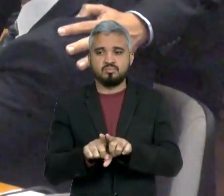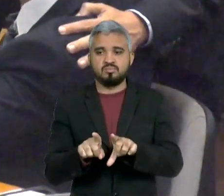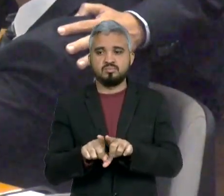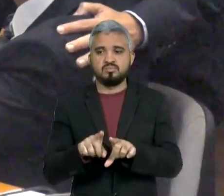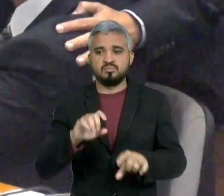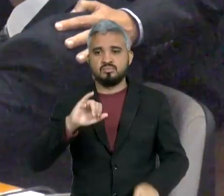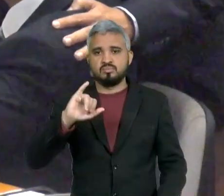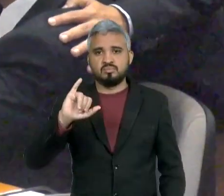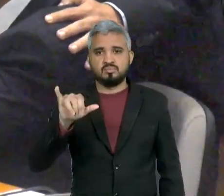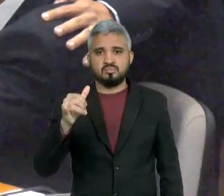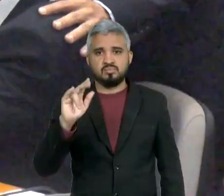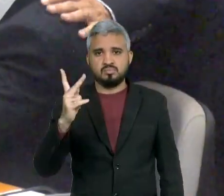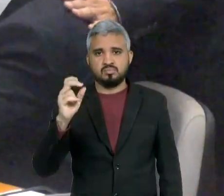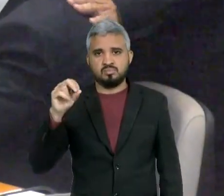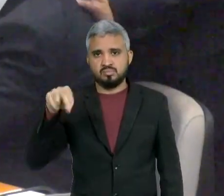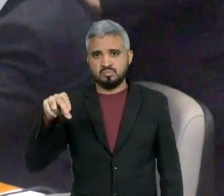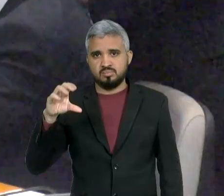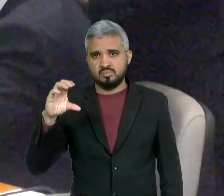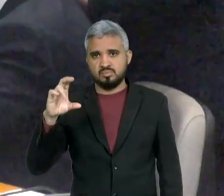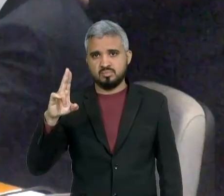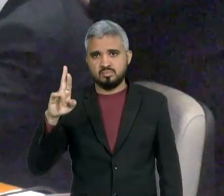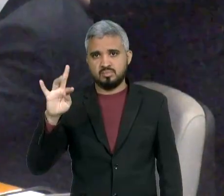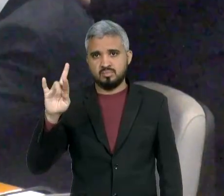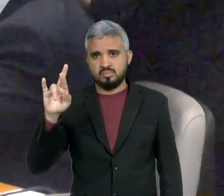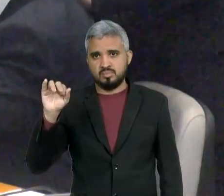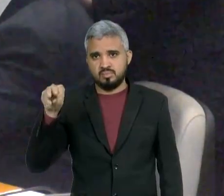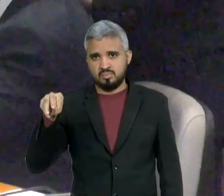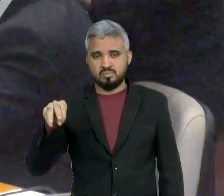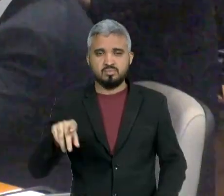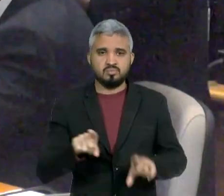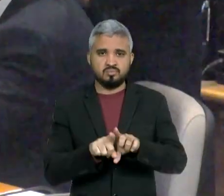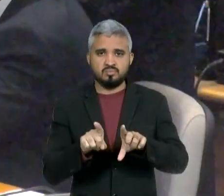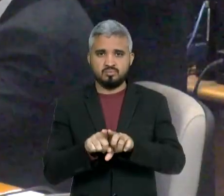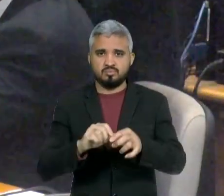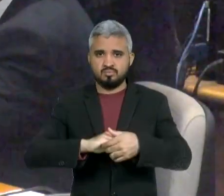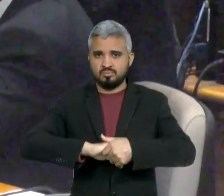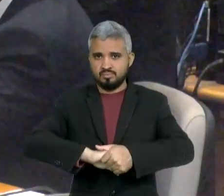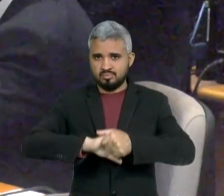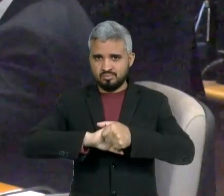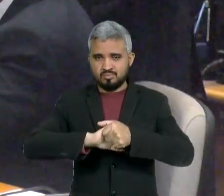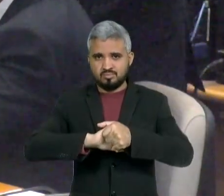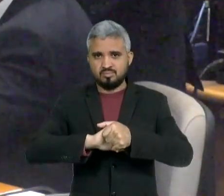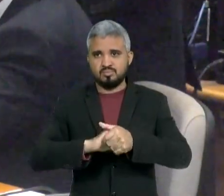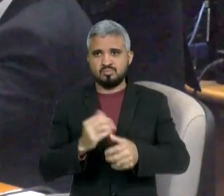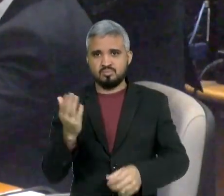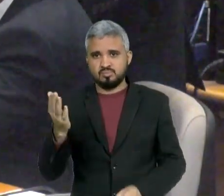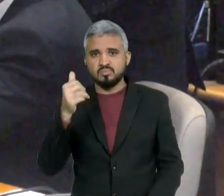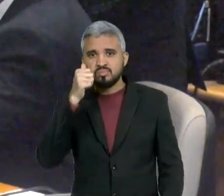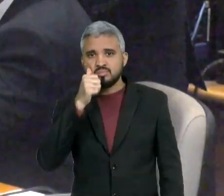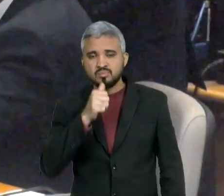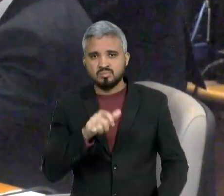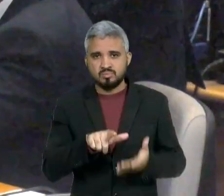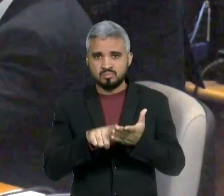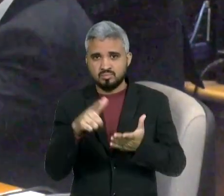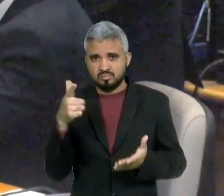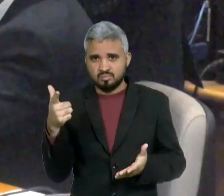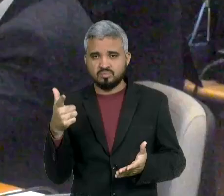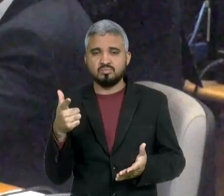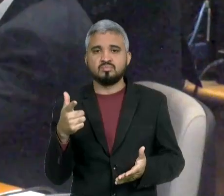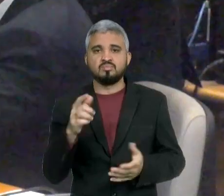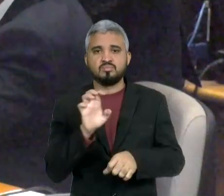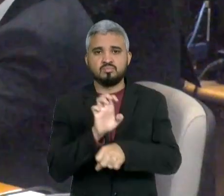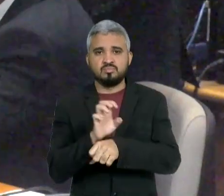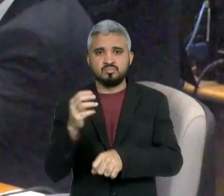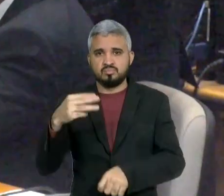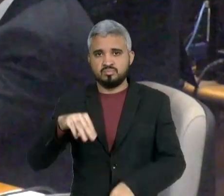político. E cumprimentar também essa genial, formidável jornalista do Estado do Maranhão, os melhores do Maranhão,